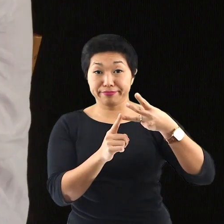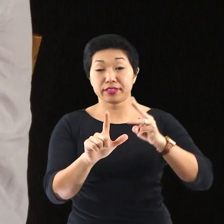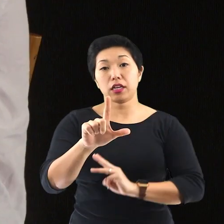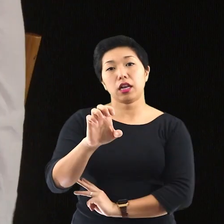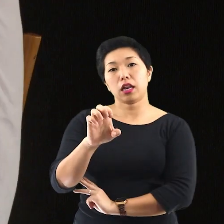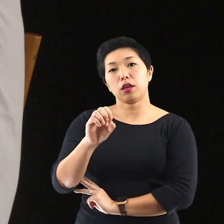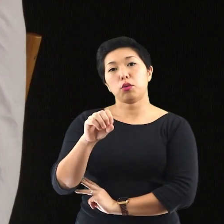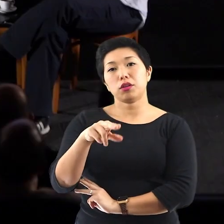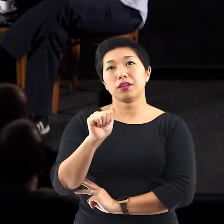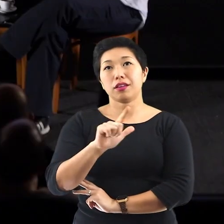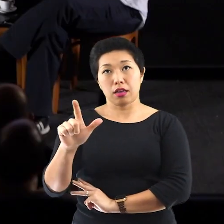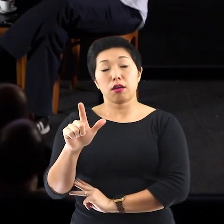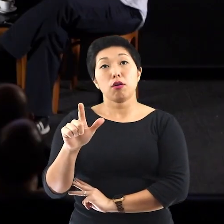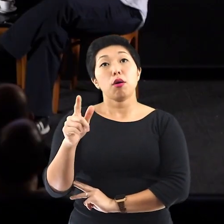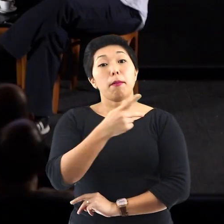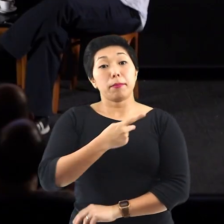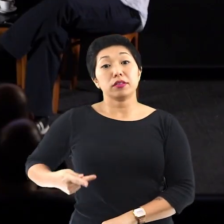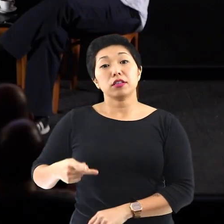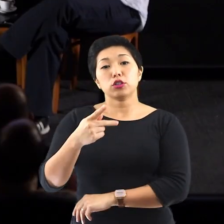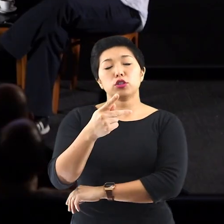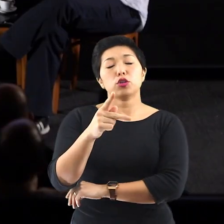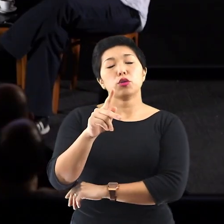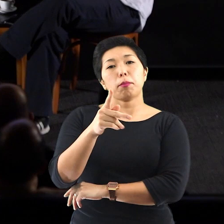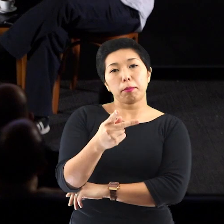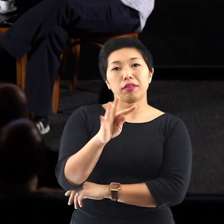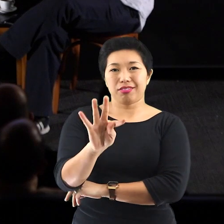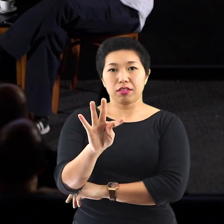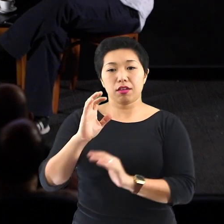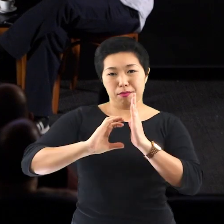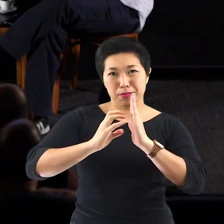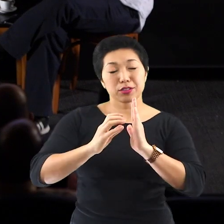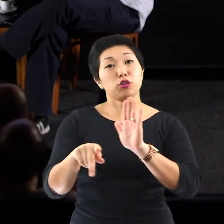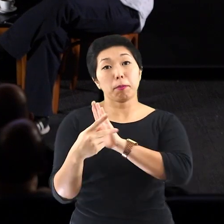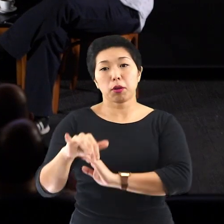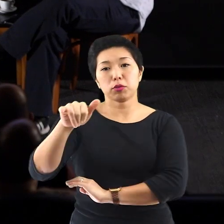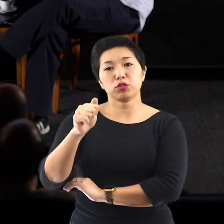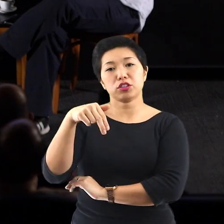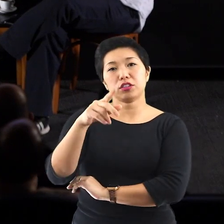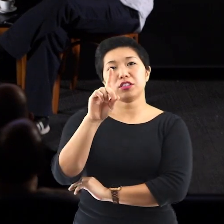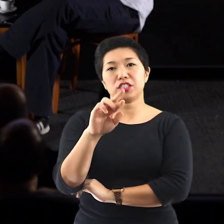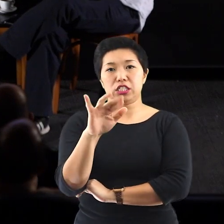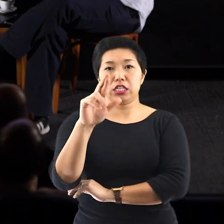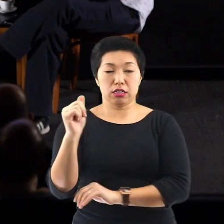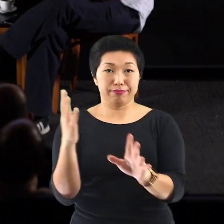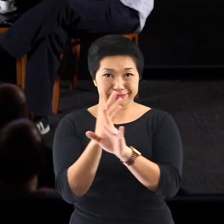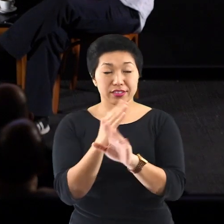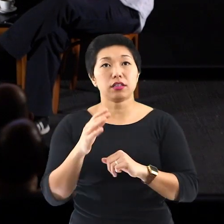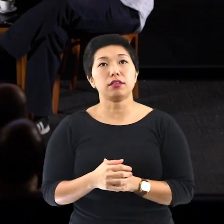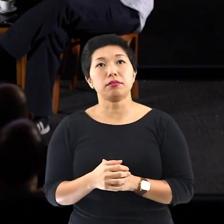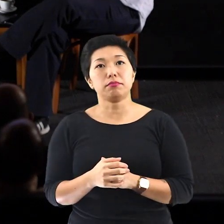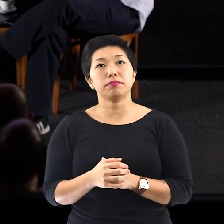perguntas e uma pergunta do Leonel Barros, presidente do PT de Jandira, que está aqui, e disse o seguinte: como implementar isso